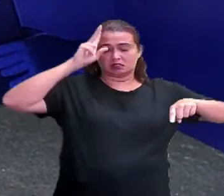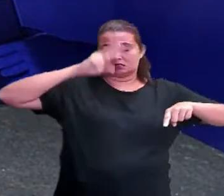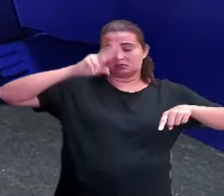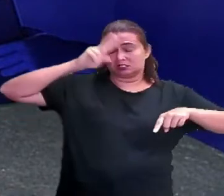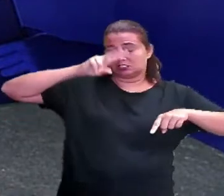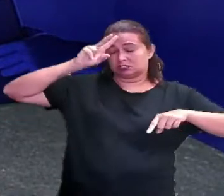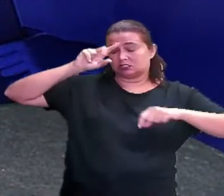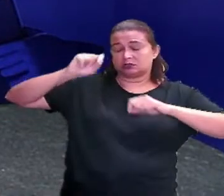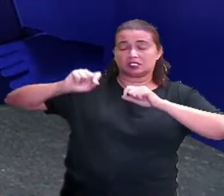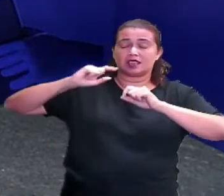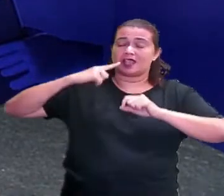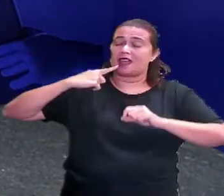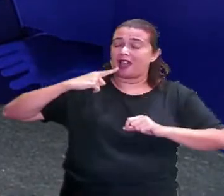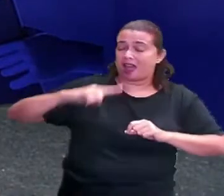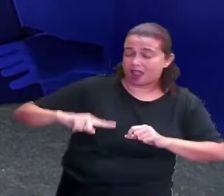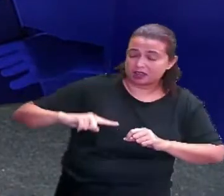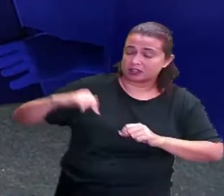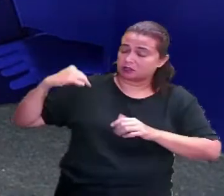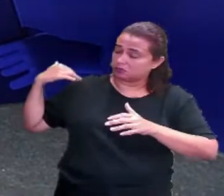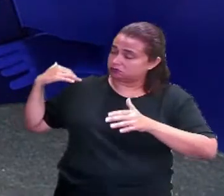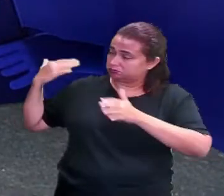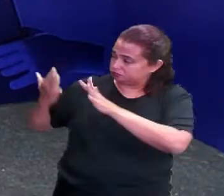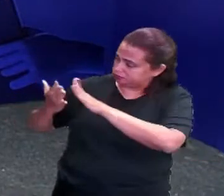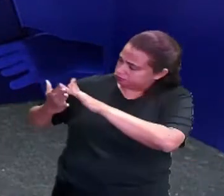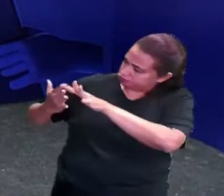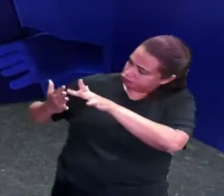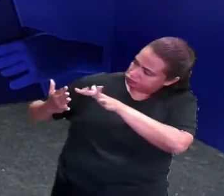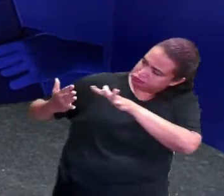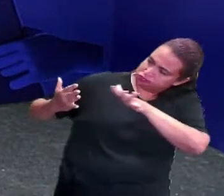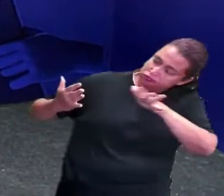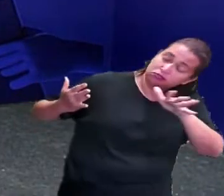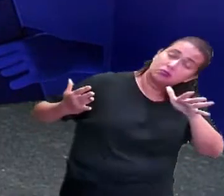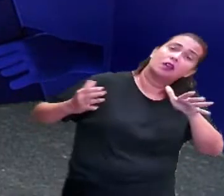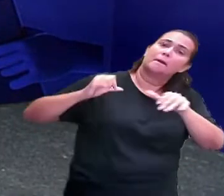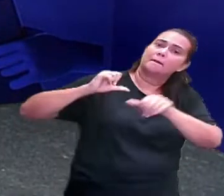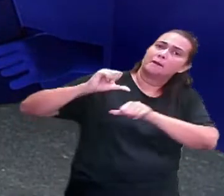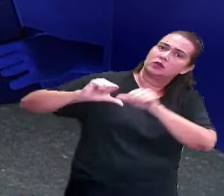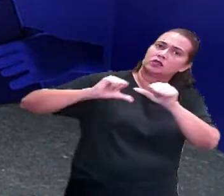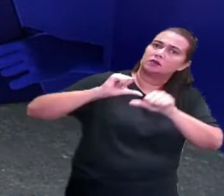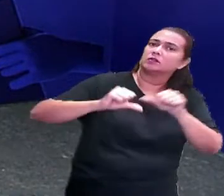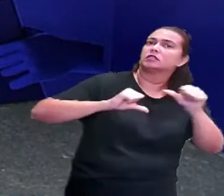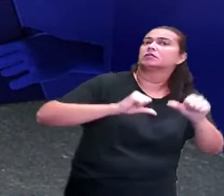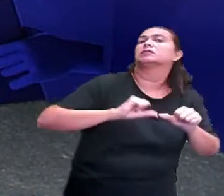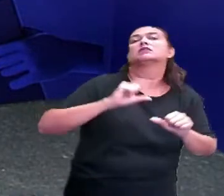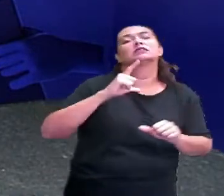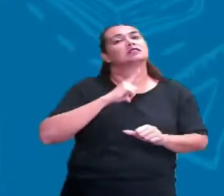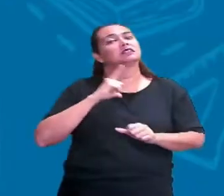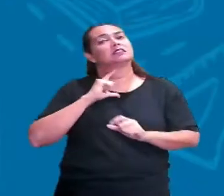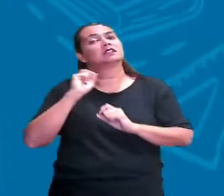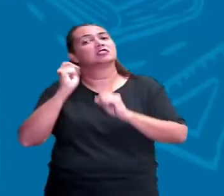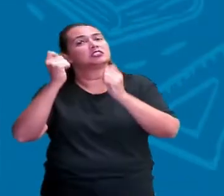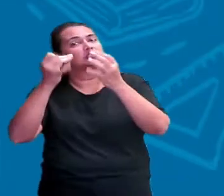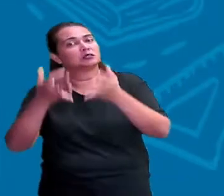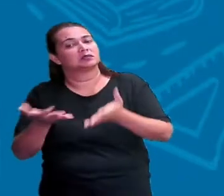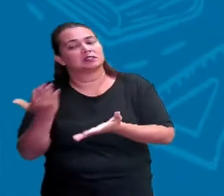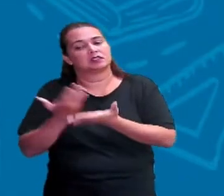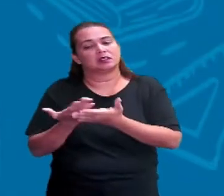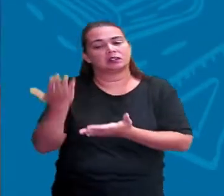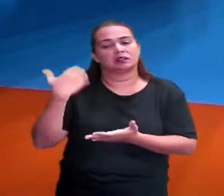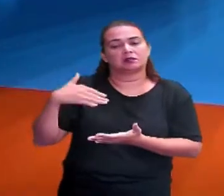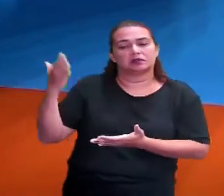do tempo. Então, eu havia comentado, né, na aula anterior que as palavras, de alguma maneira,